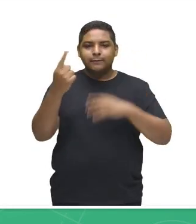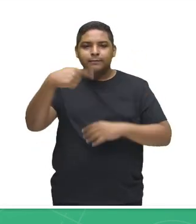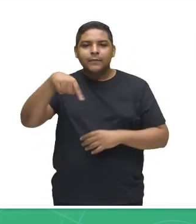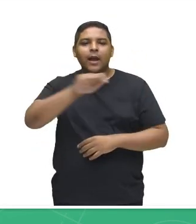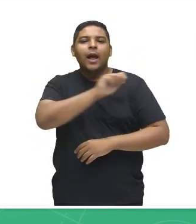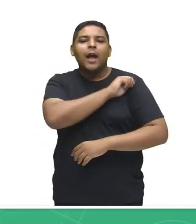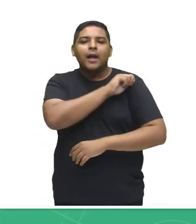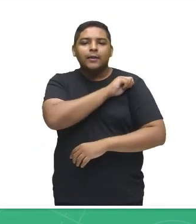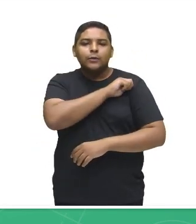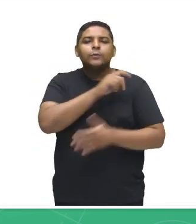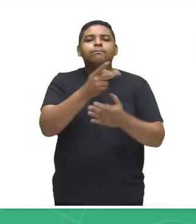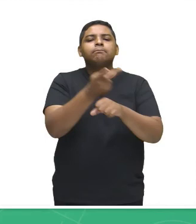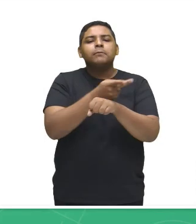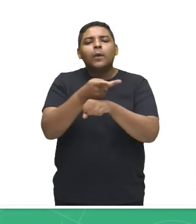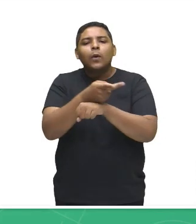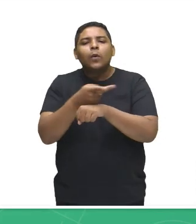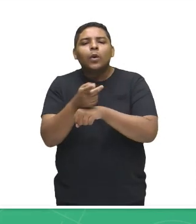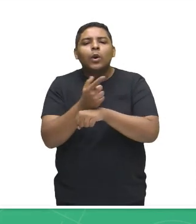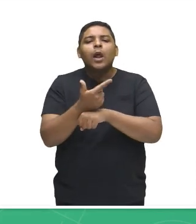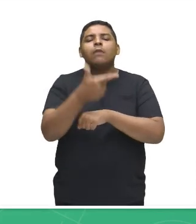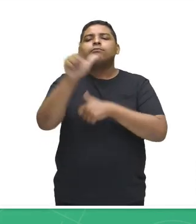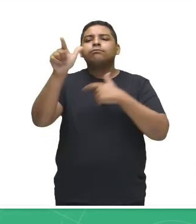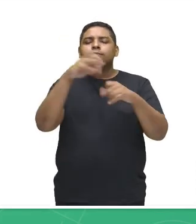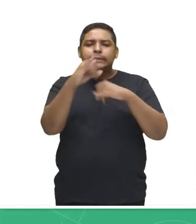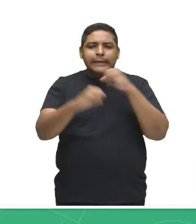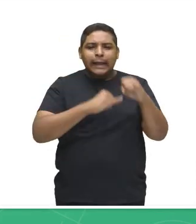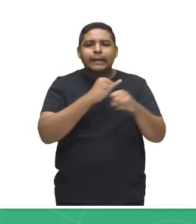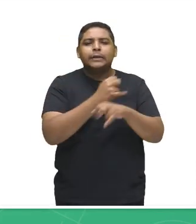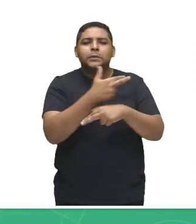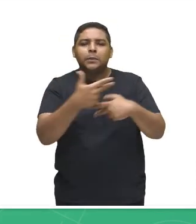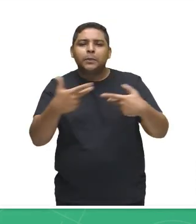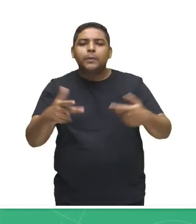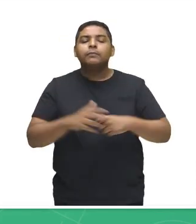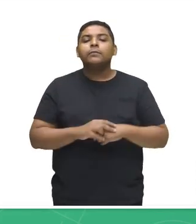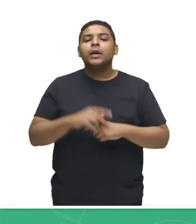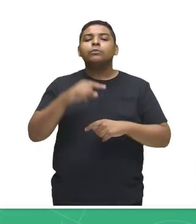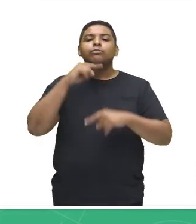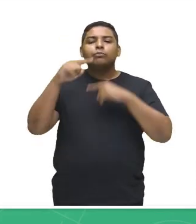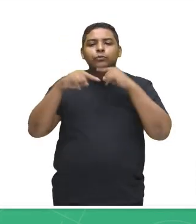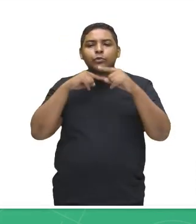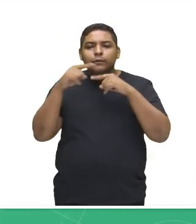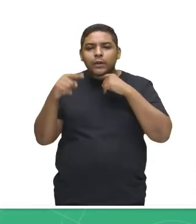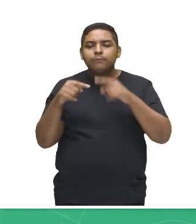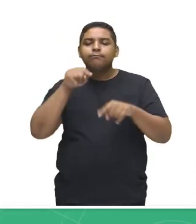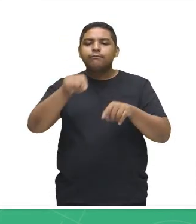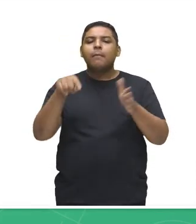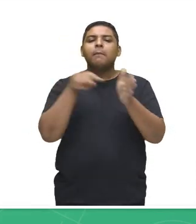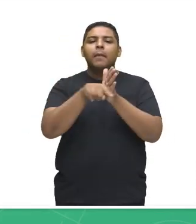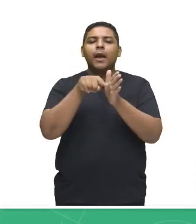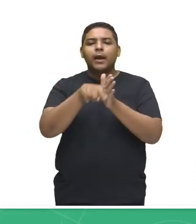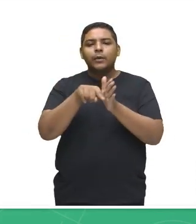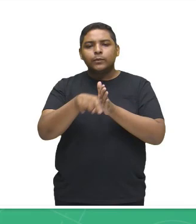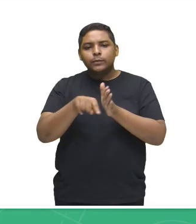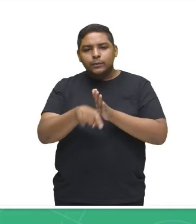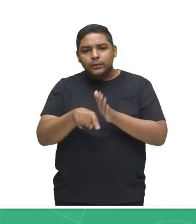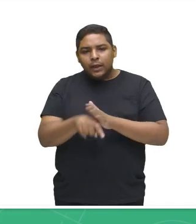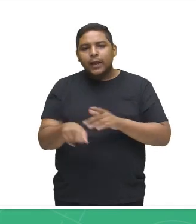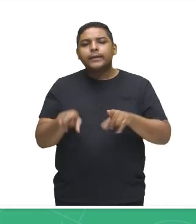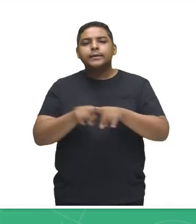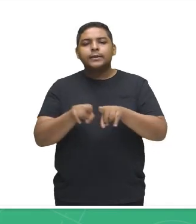vão procurar aí outras fontes, mas qualquer dúvida vocês podem também entrar aí no chat e chamar os nossos colegas para tirar